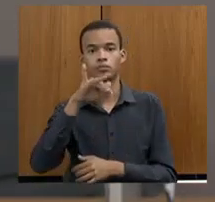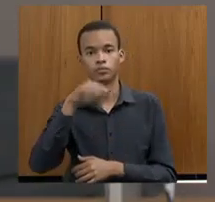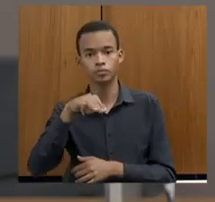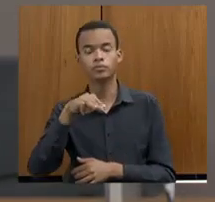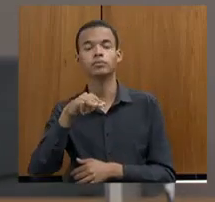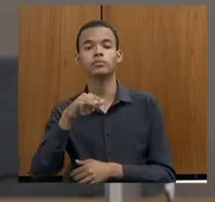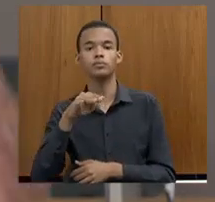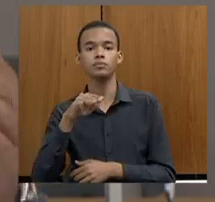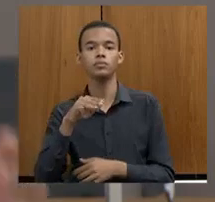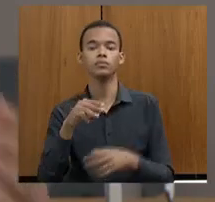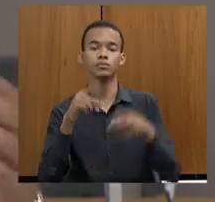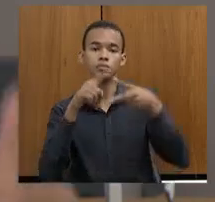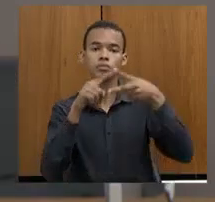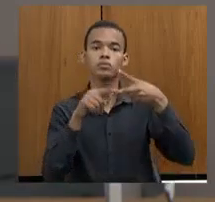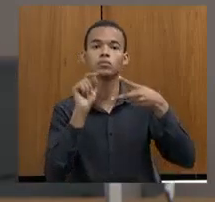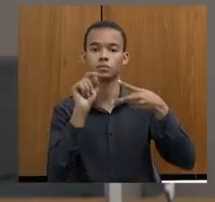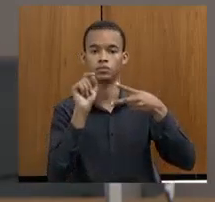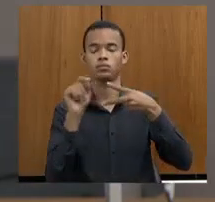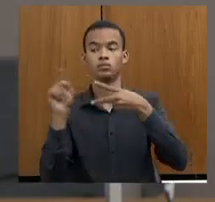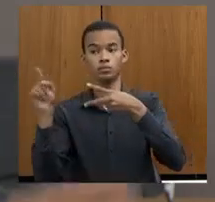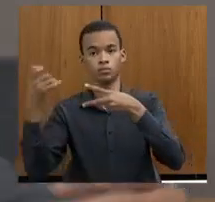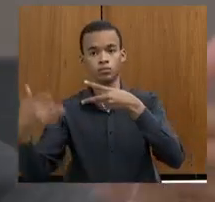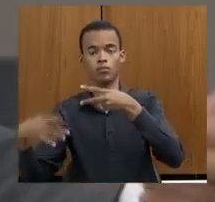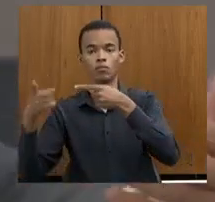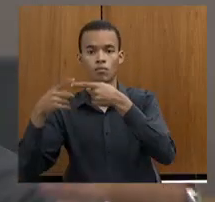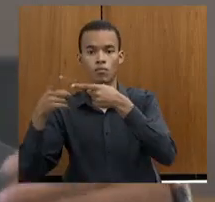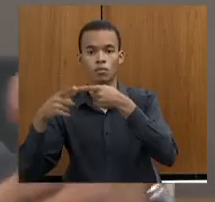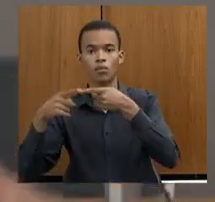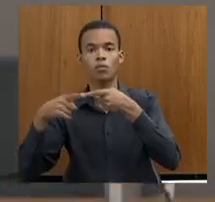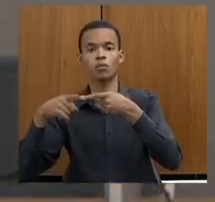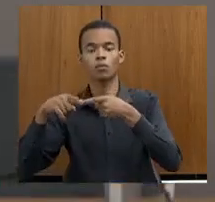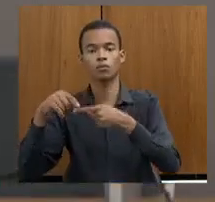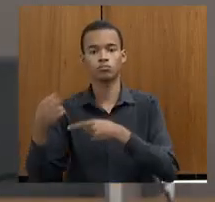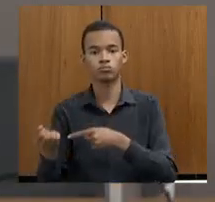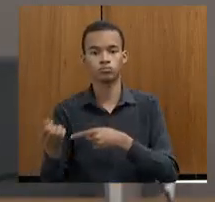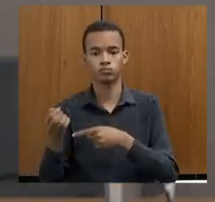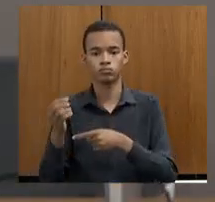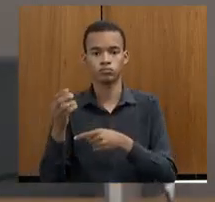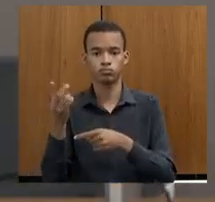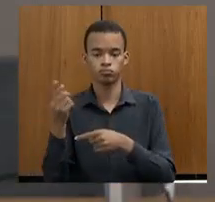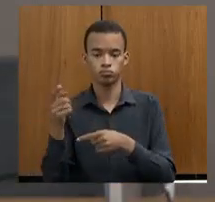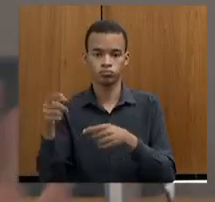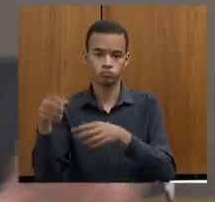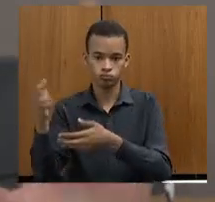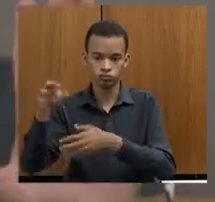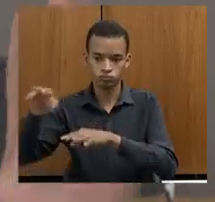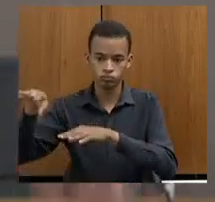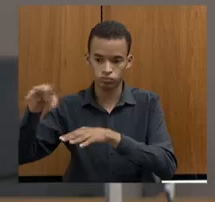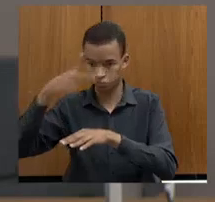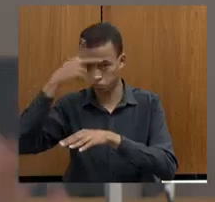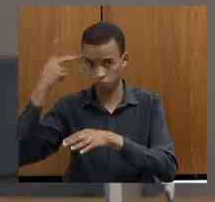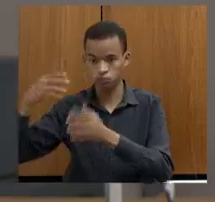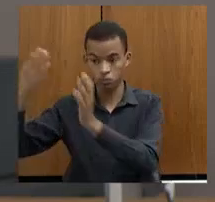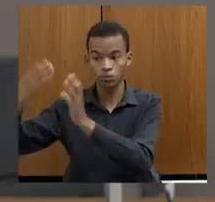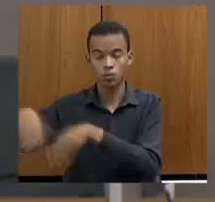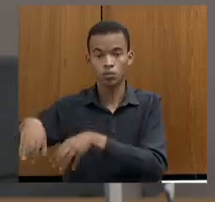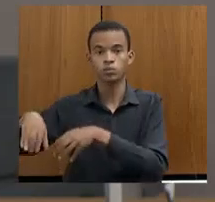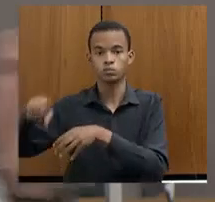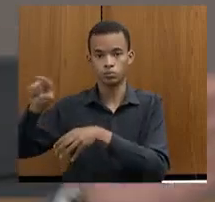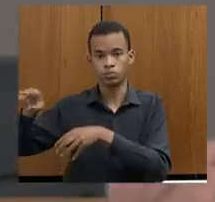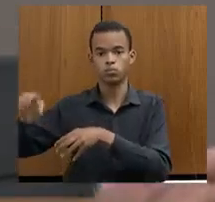primeiro convocação dos excedentes Qual é o efeito né da convocação dos excedentes pelo amor de Deus